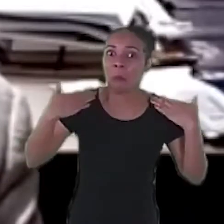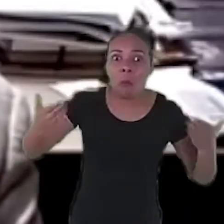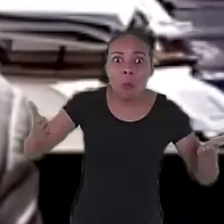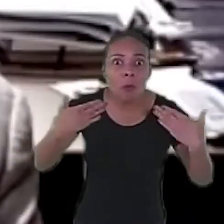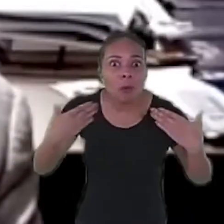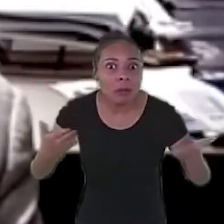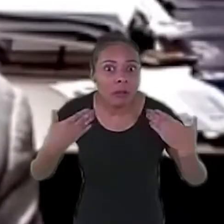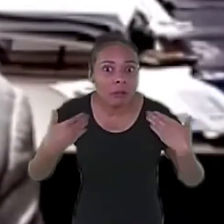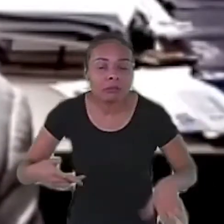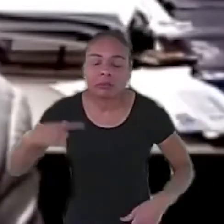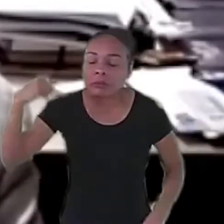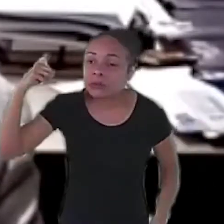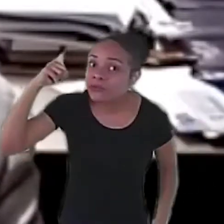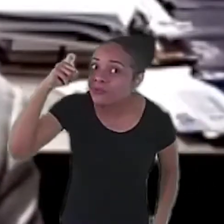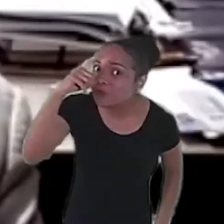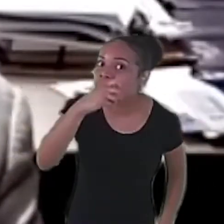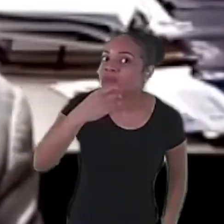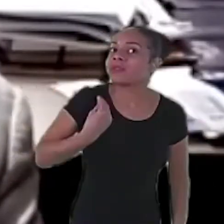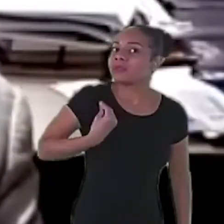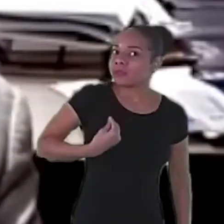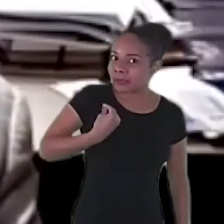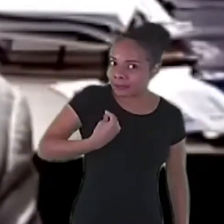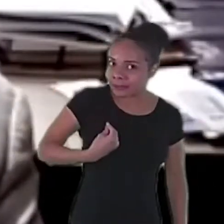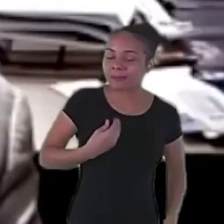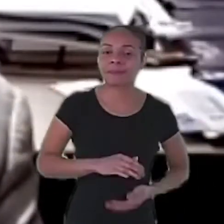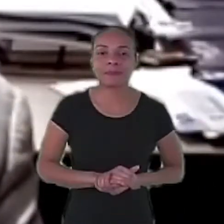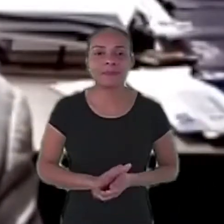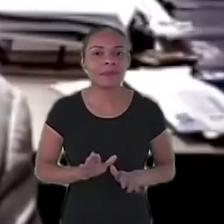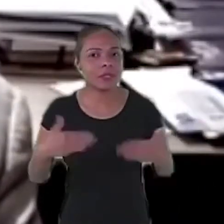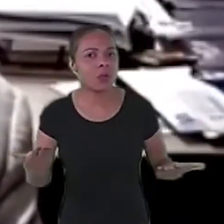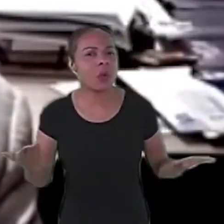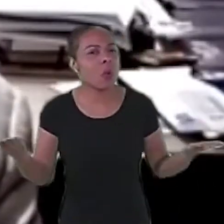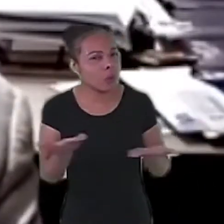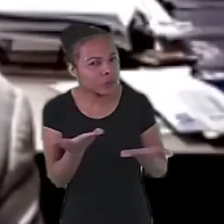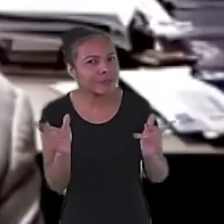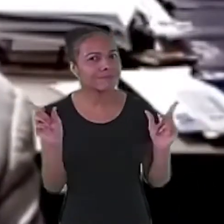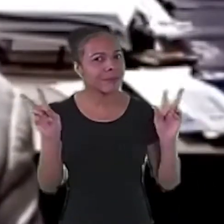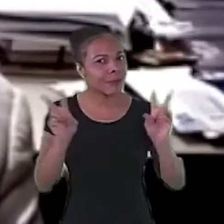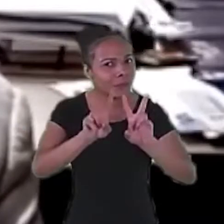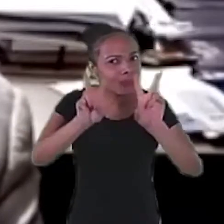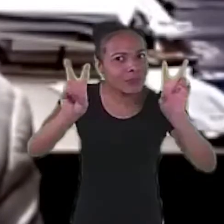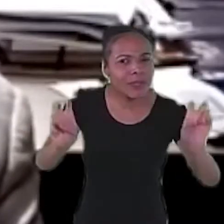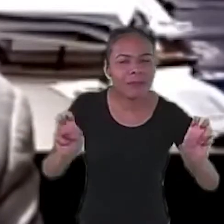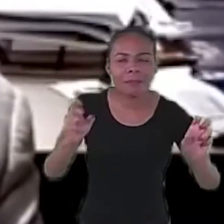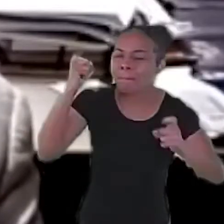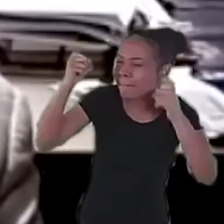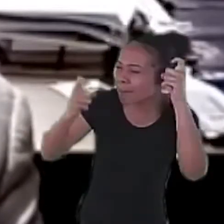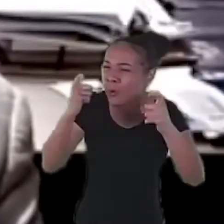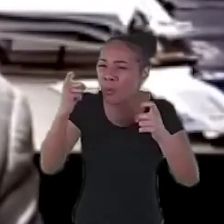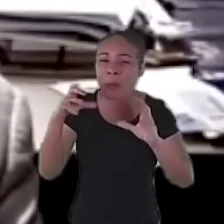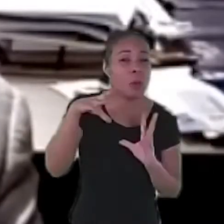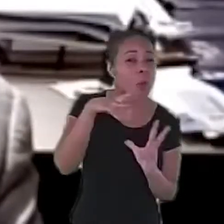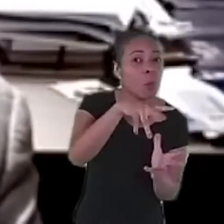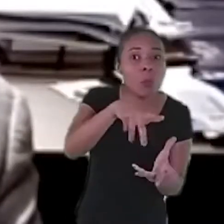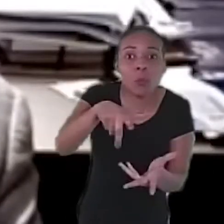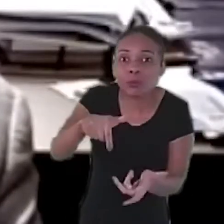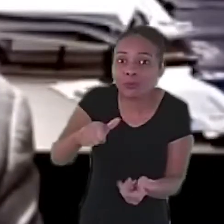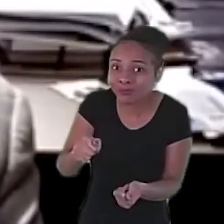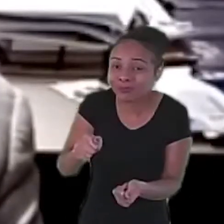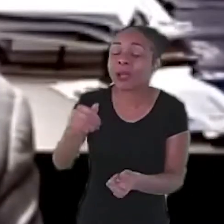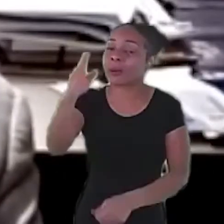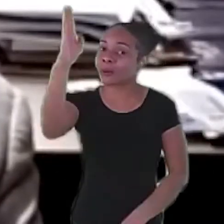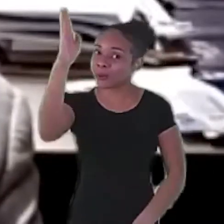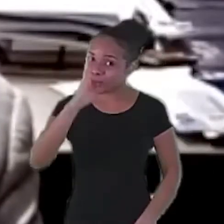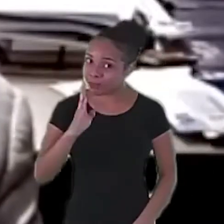é uma tendência. Esse é um tema hoje de preocupação mundial. E o Brasil, por várias